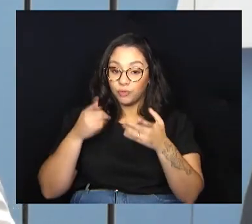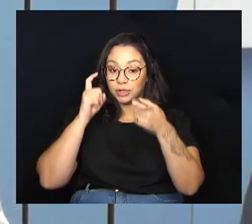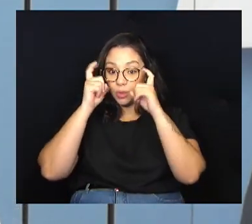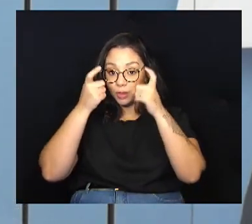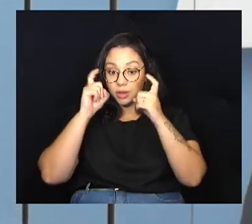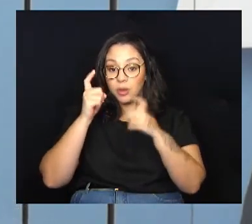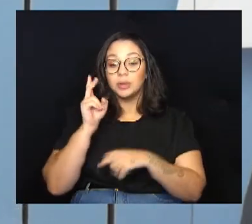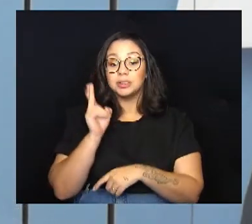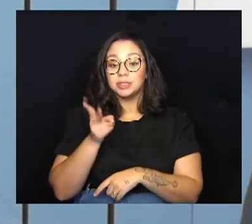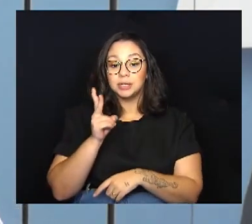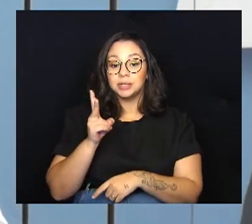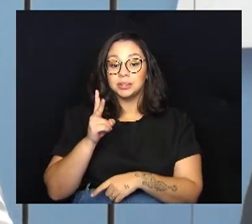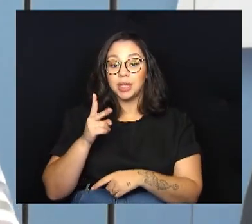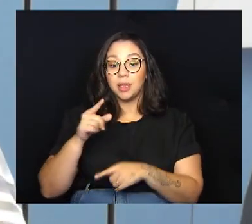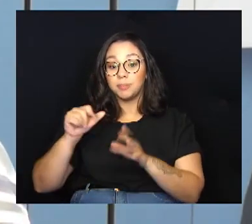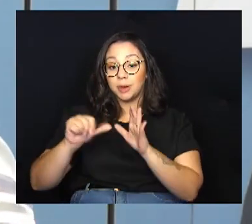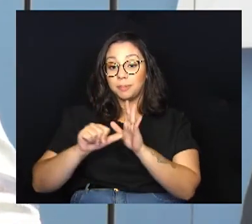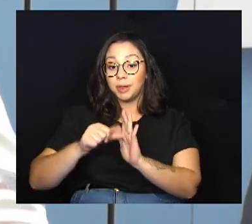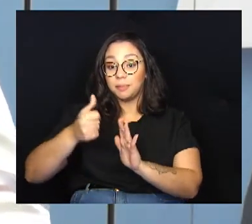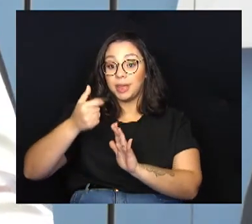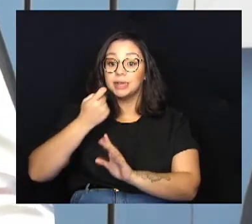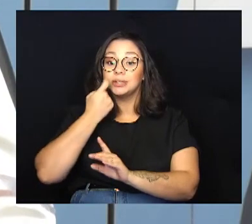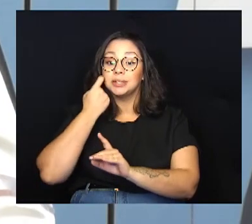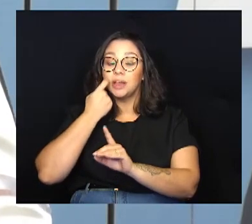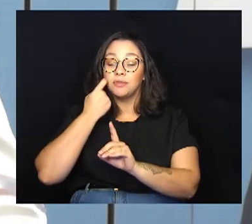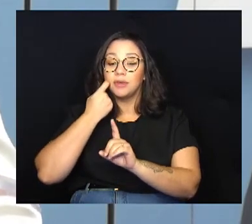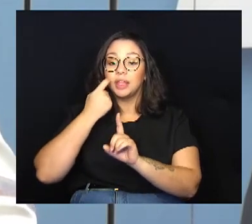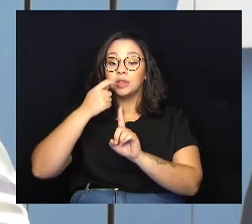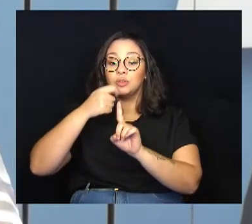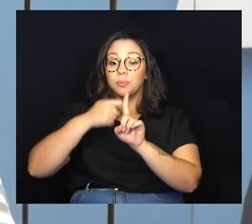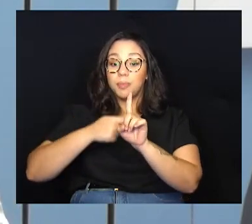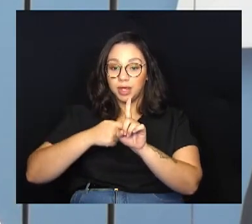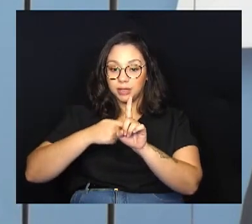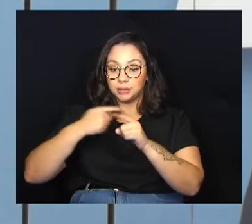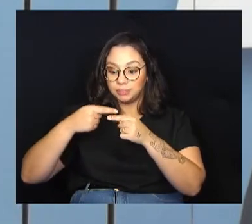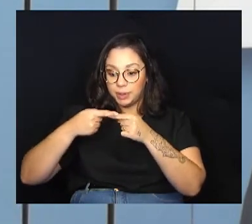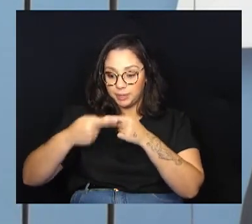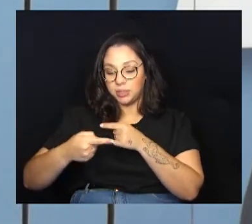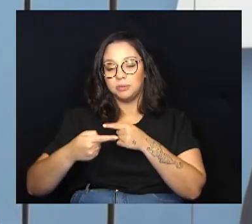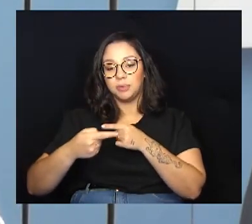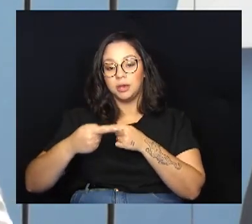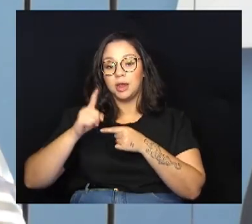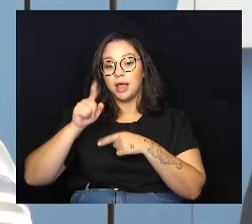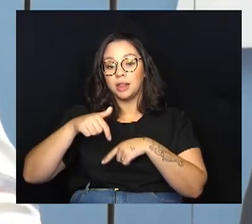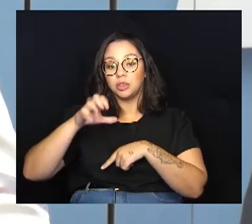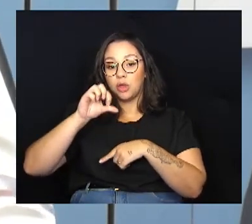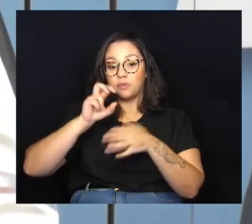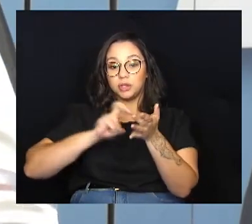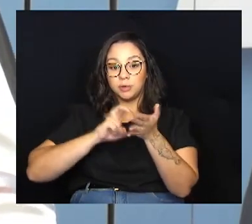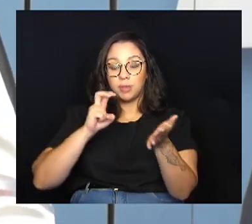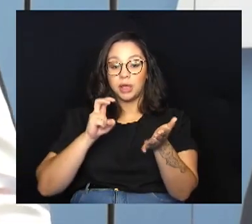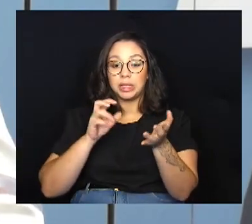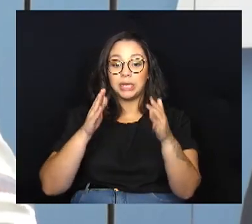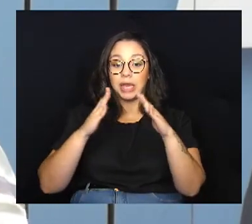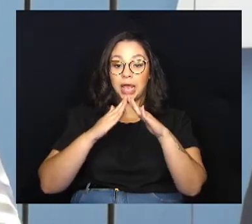têm algum ente com algum comprometimento. Certo. Então, a prevenção